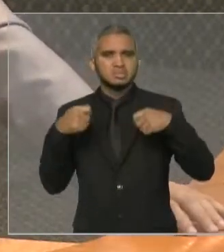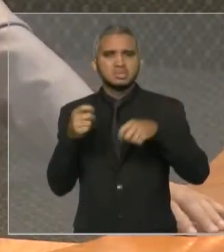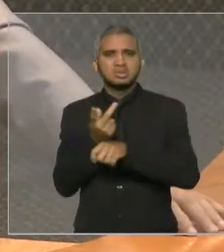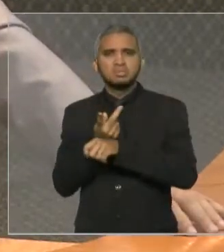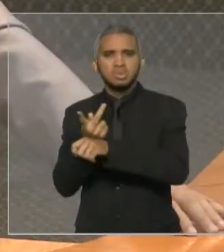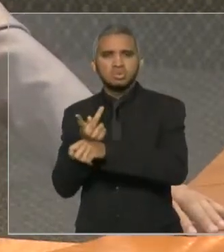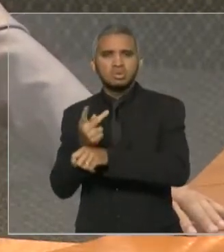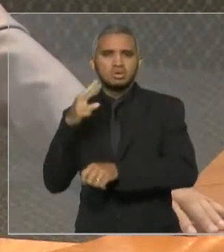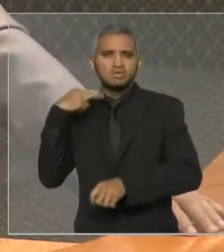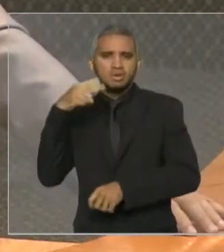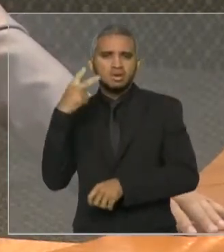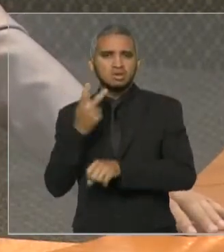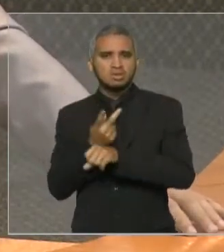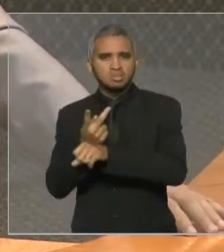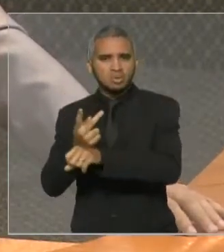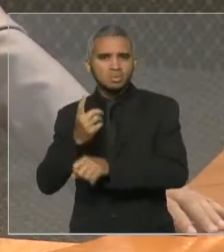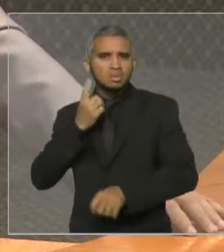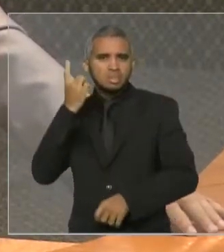política.